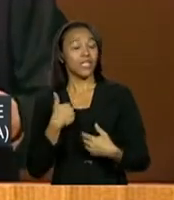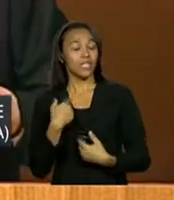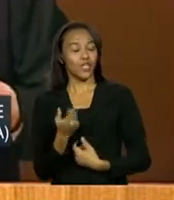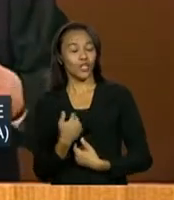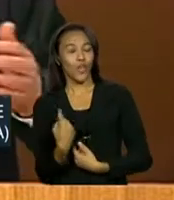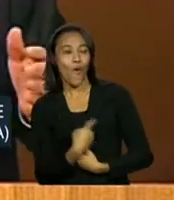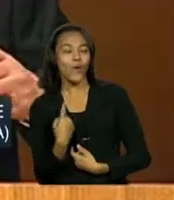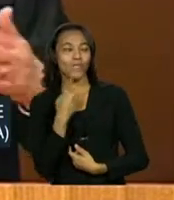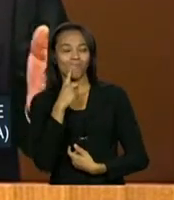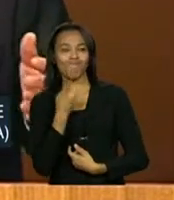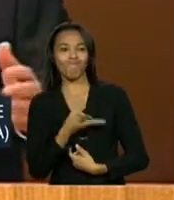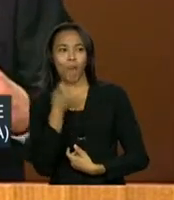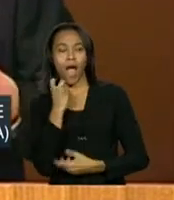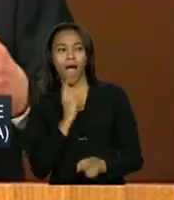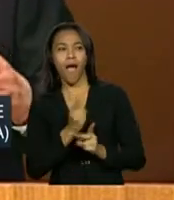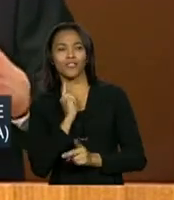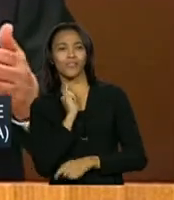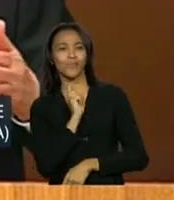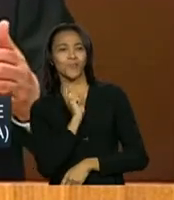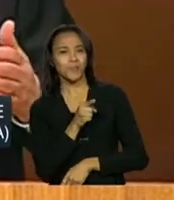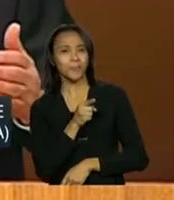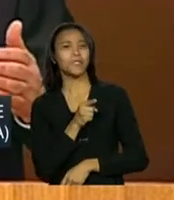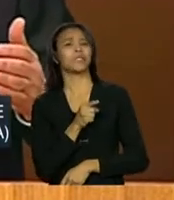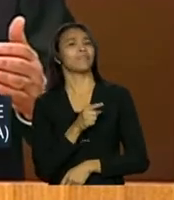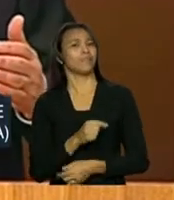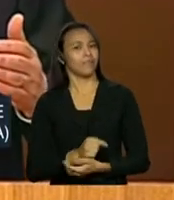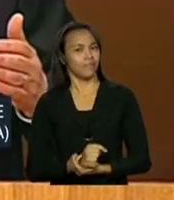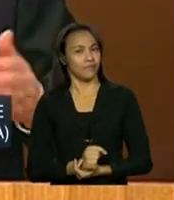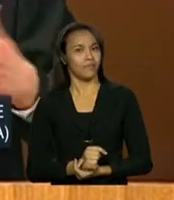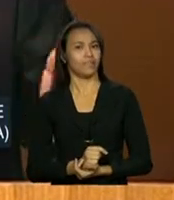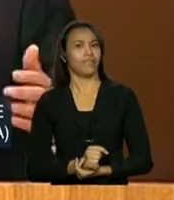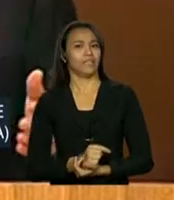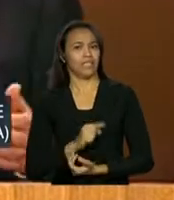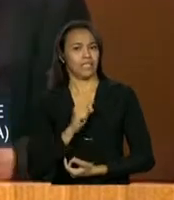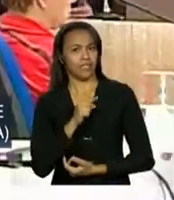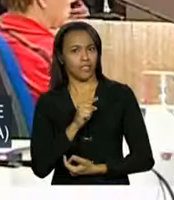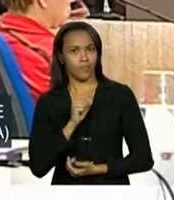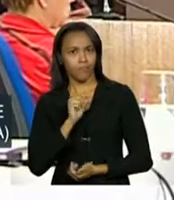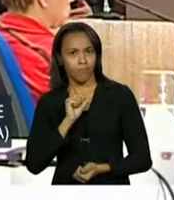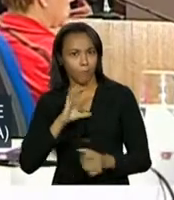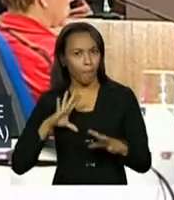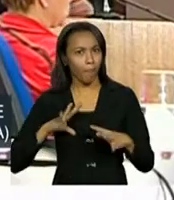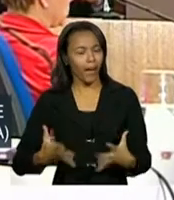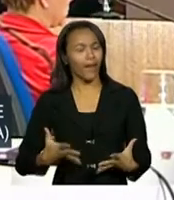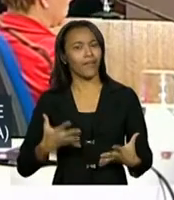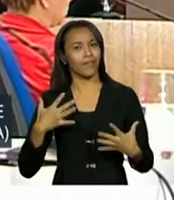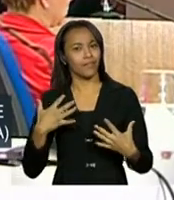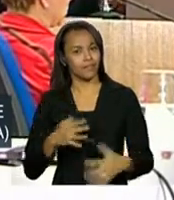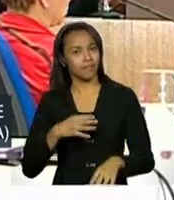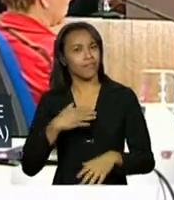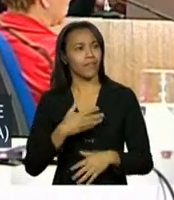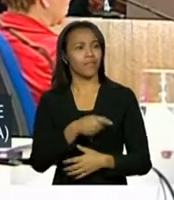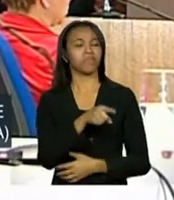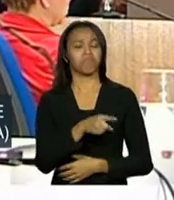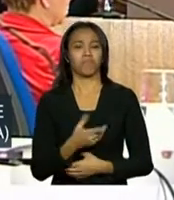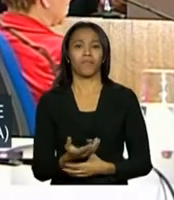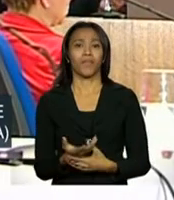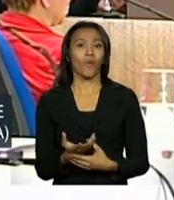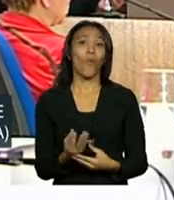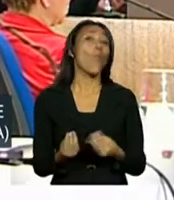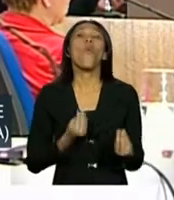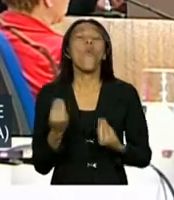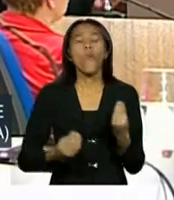permitiu descobrir coisas que se transformaram em desafios. É inconcebível viver